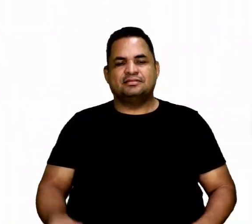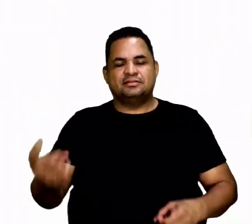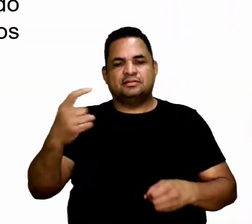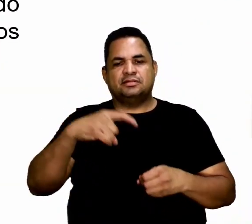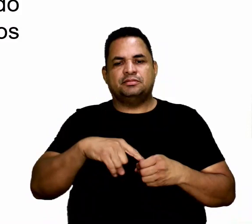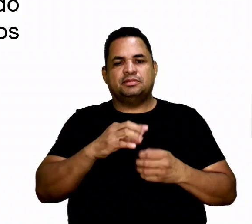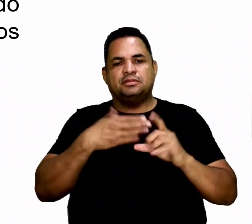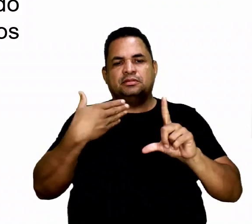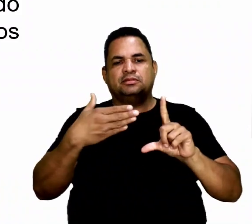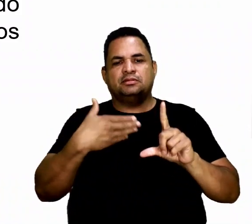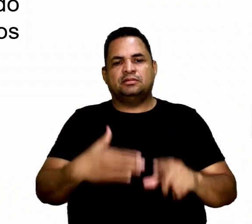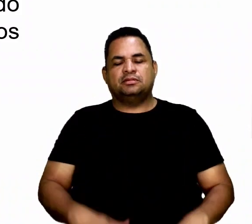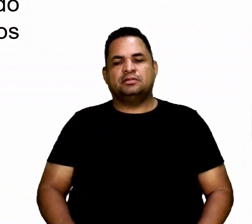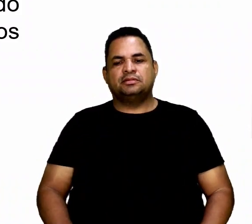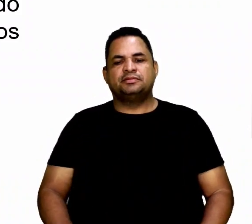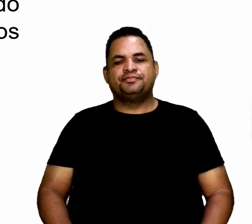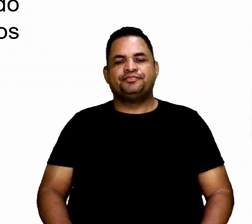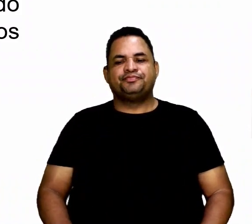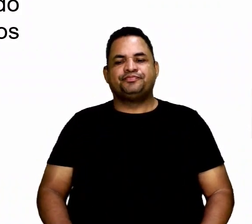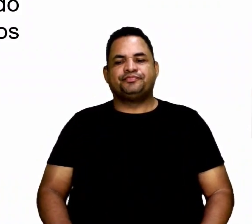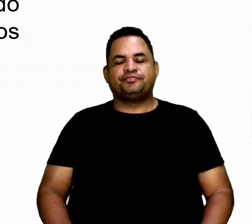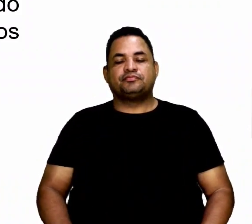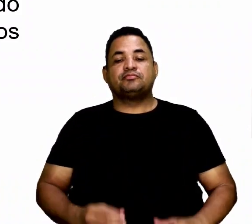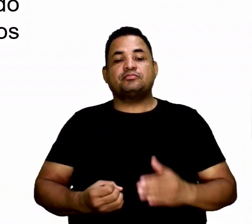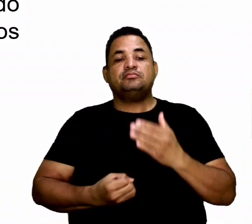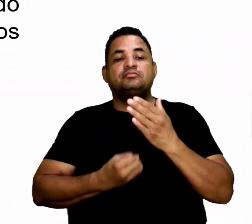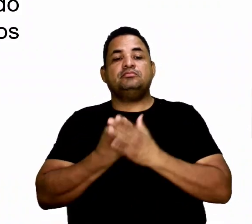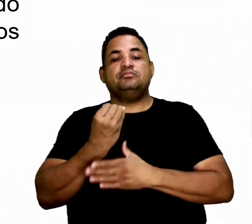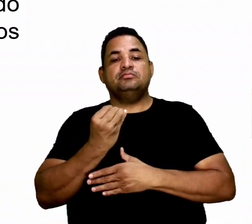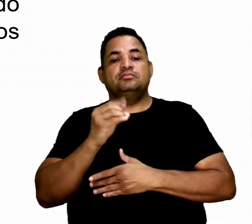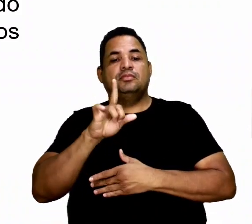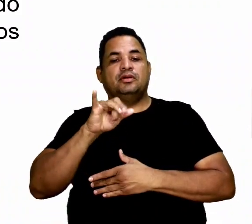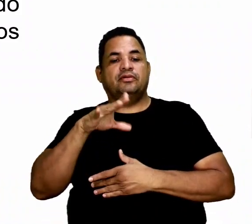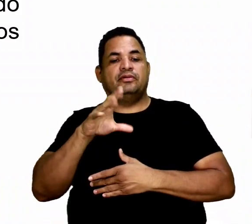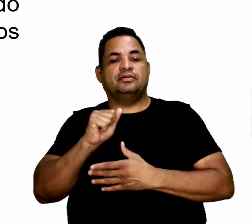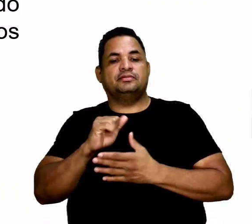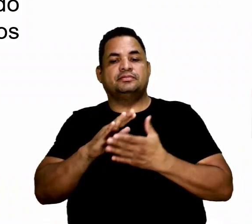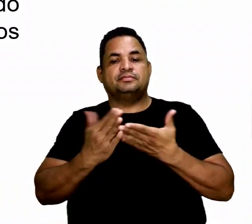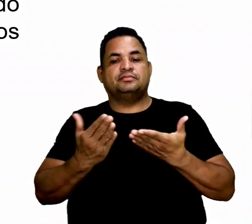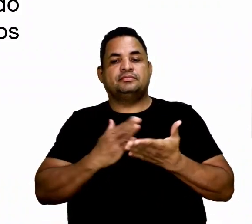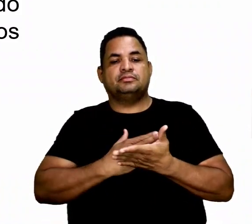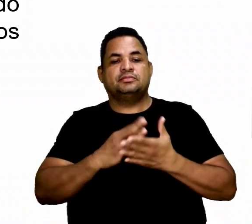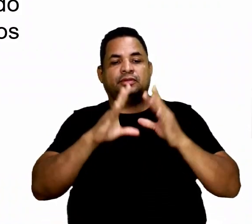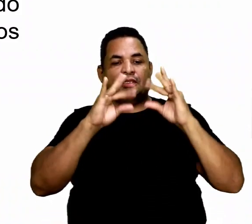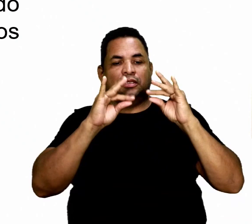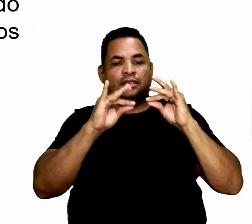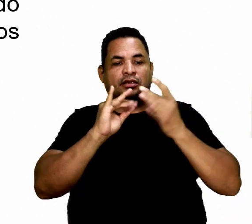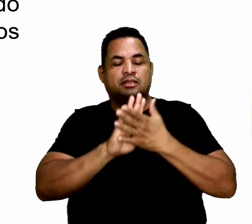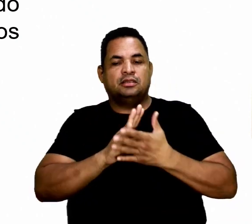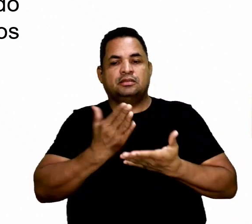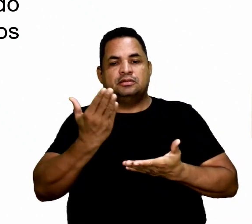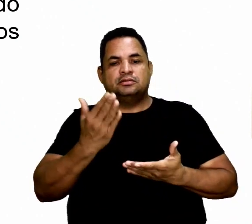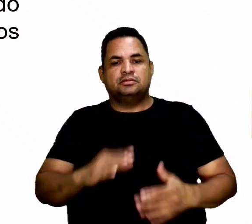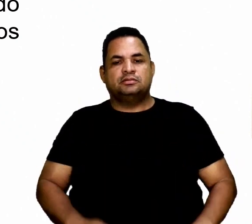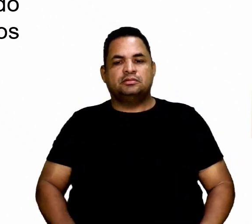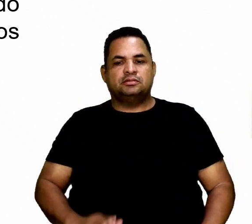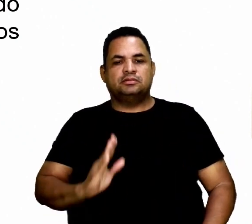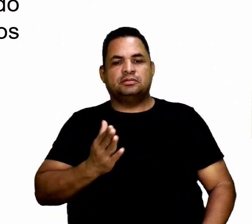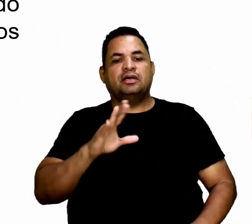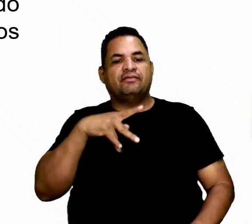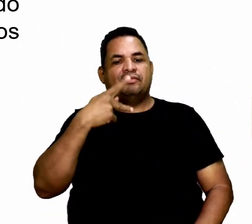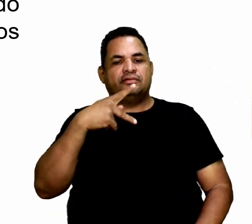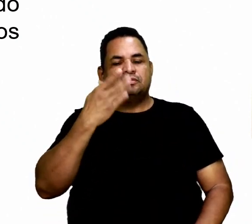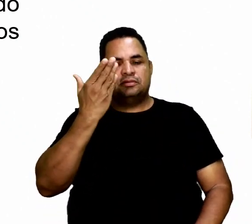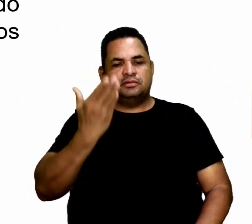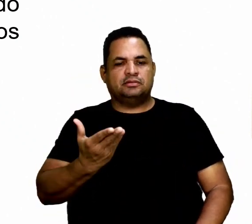então. Então, ó, qual é a origem da linfa? Ela é originada a partir dos líquidos. Na verdade, a gente vai confirmar o que a gente já falou,